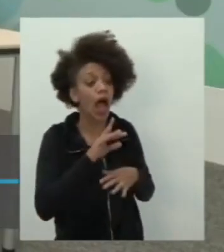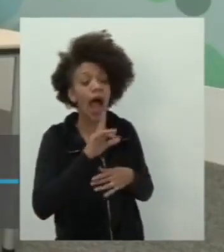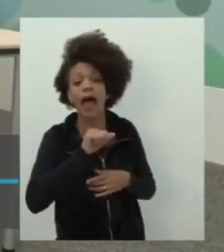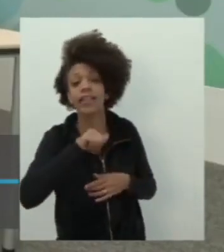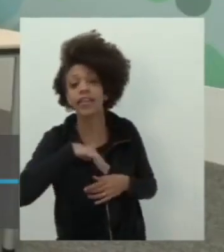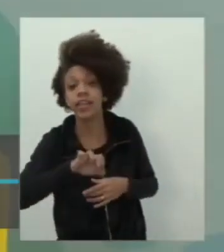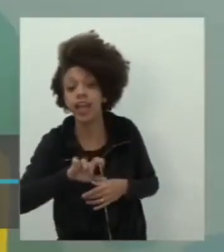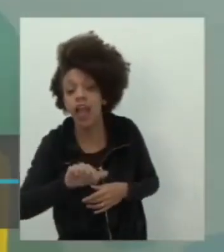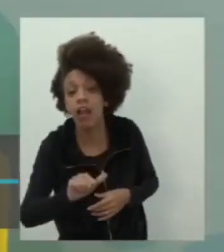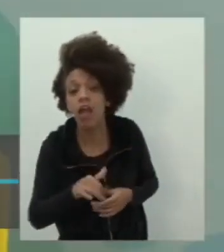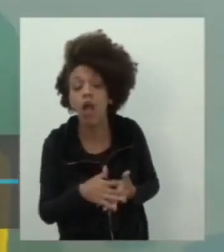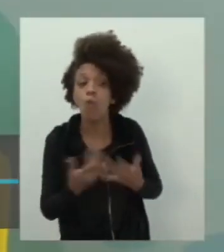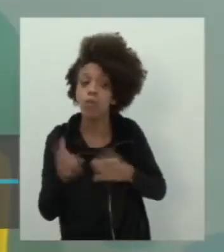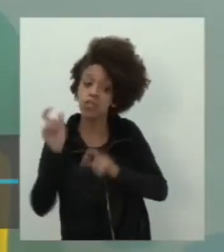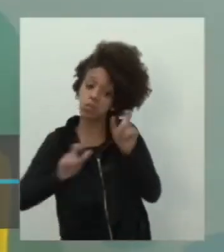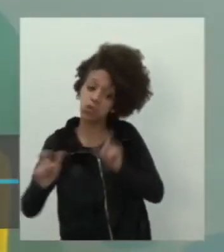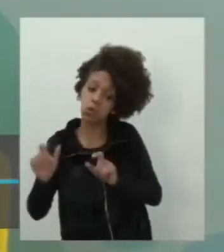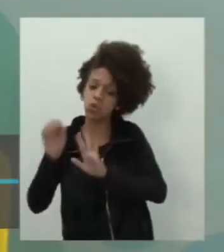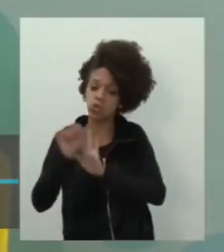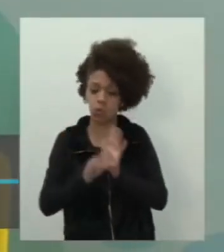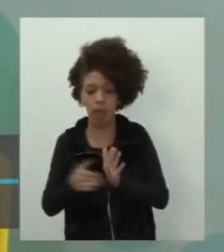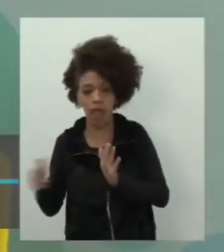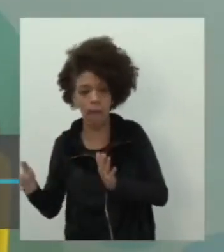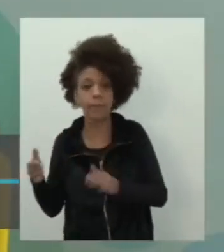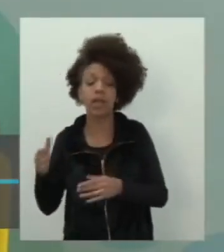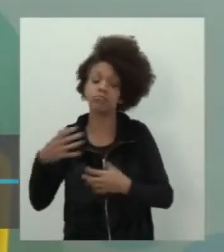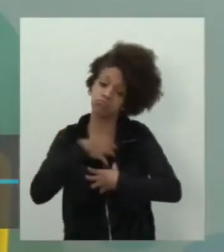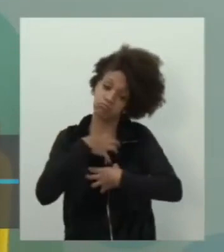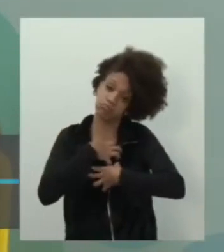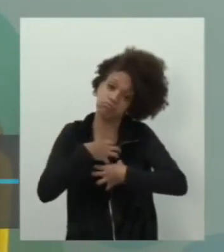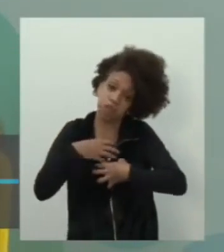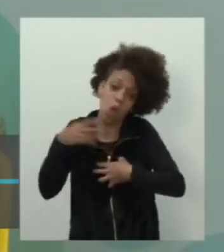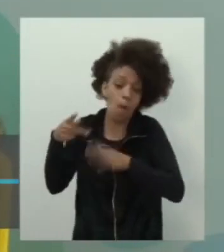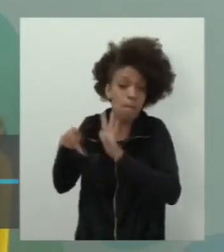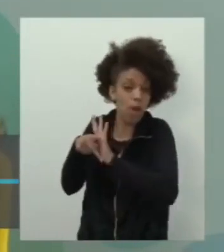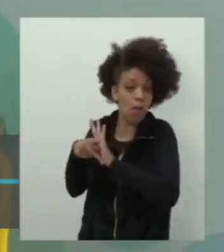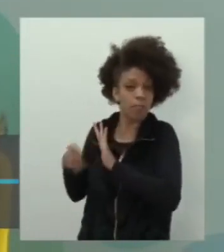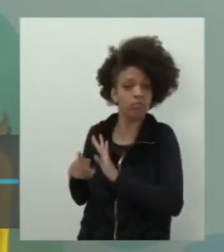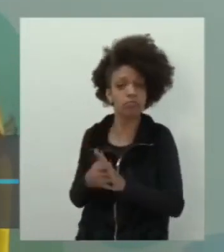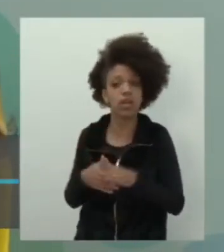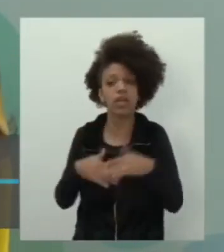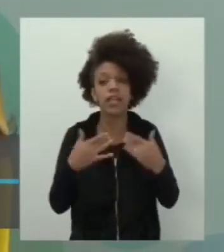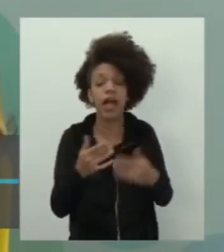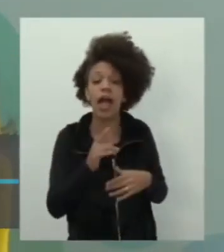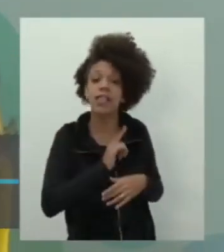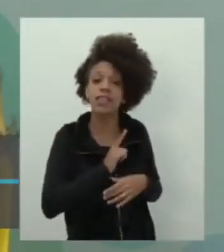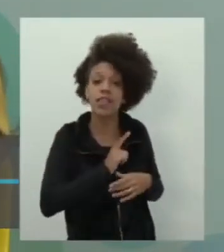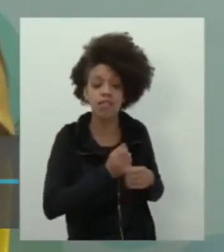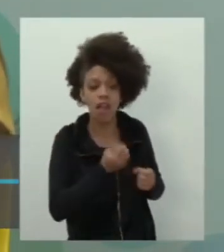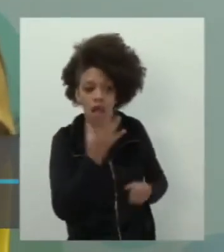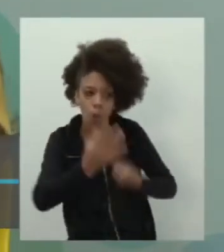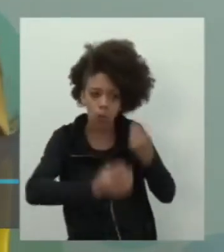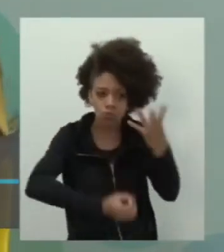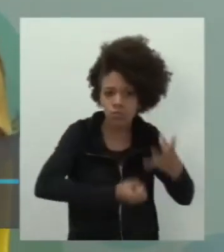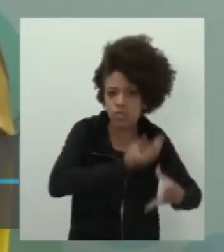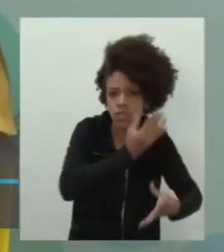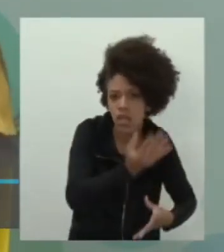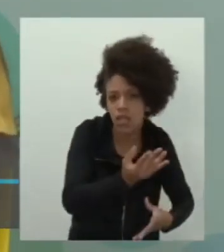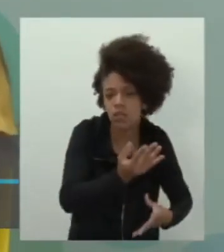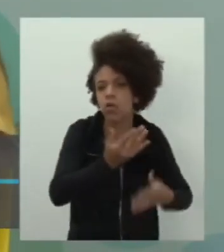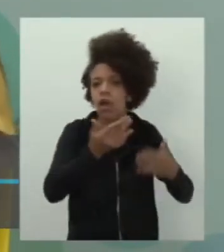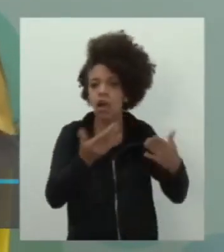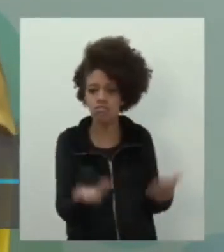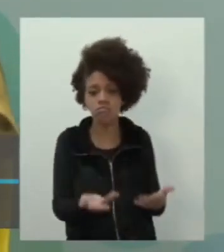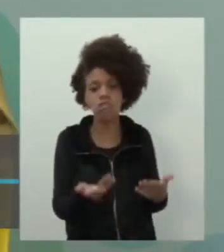quando as pessoas de determinada época têm o mesmo estilo. Então foi o que o professor Mauro falou. Eu tenho algo acontecendo na história, que eu sempre falo que a história é a base